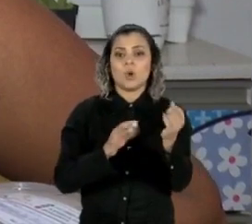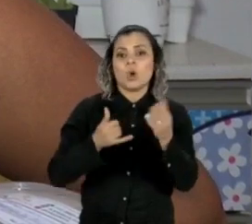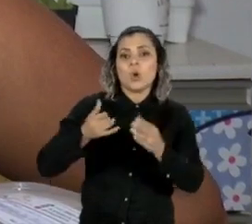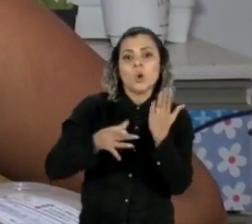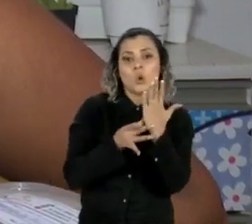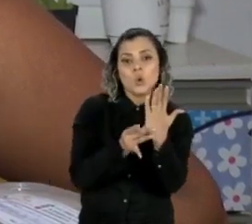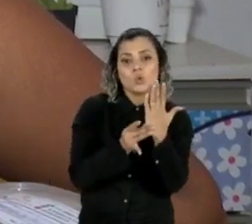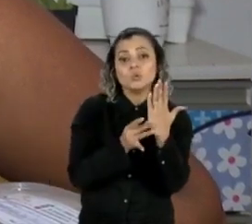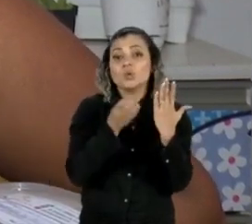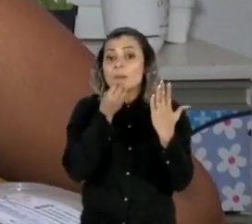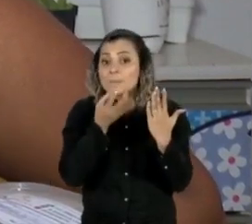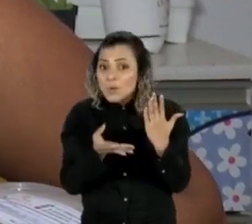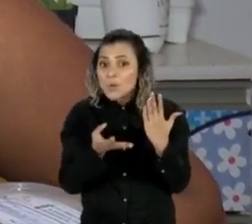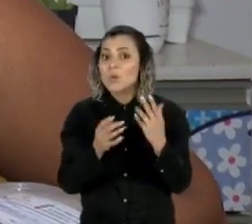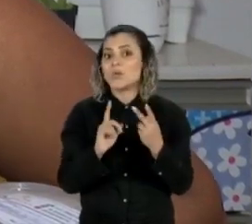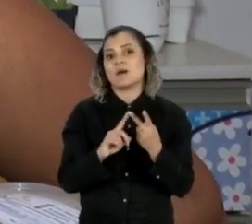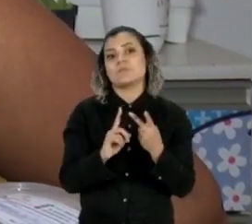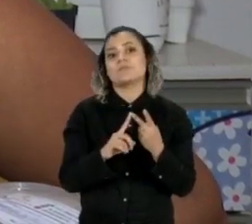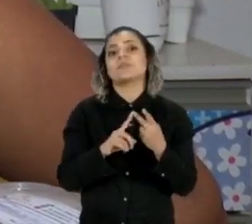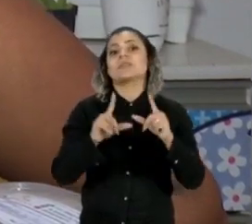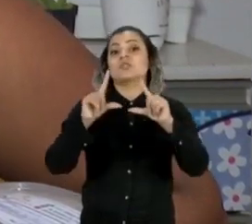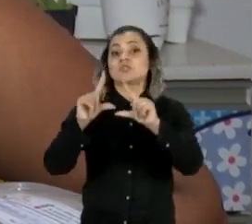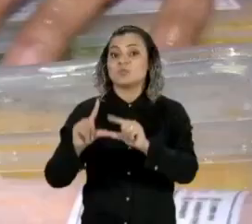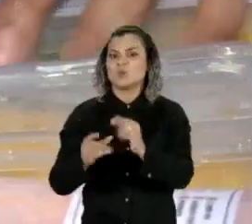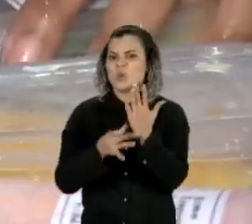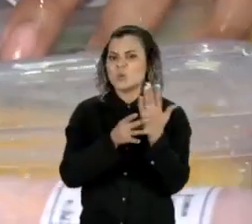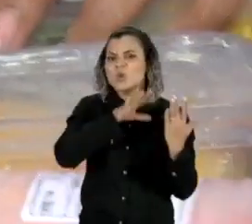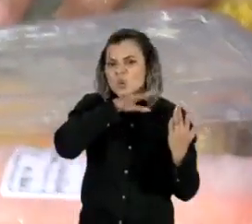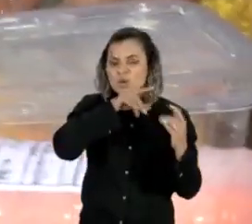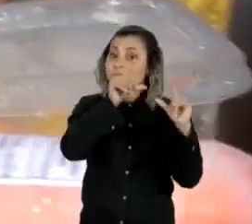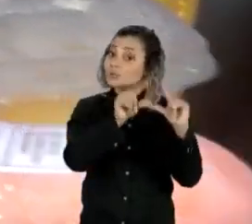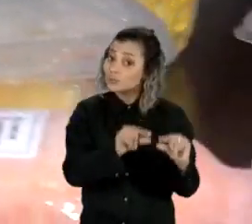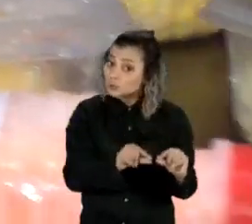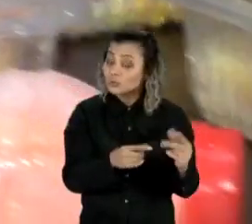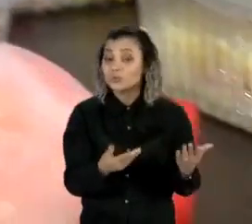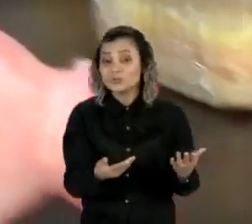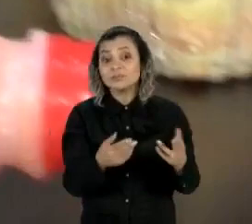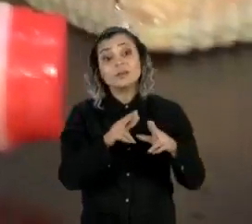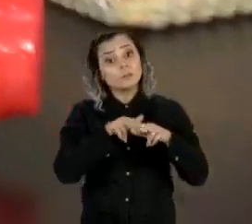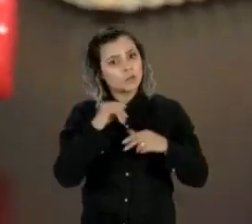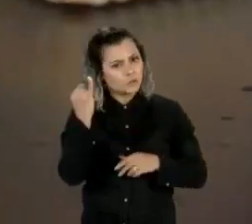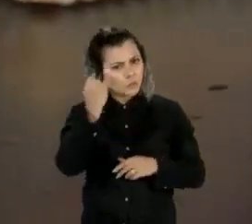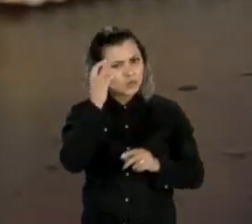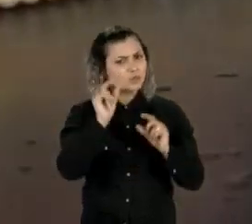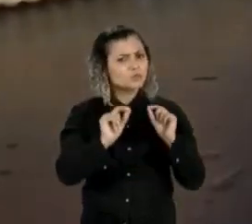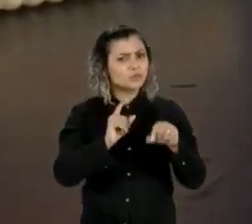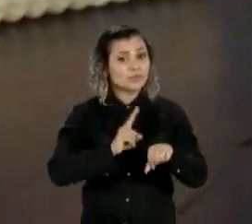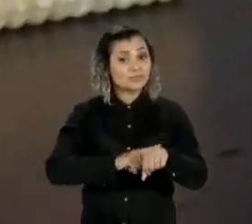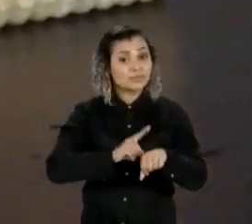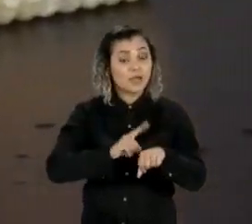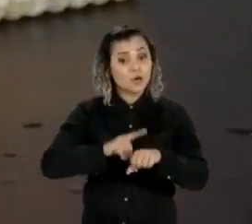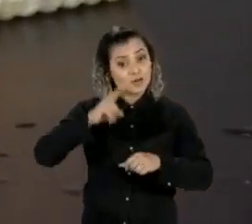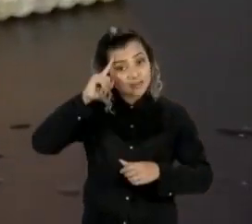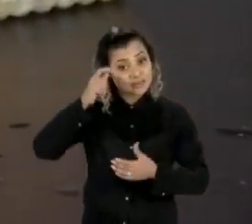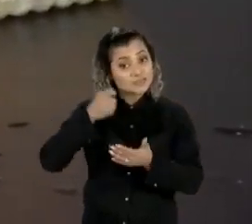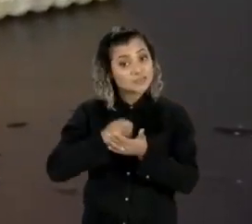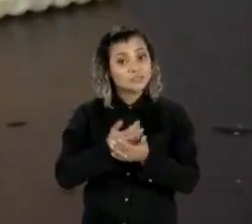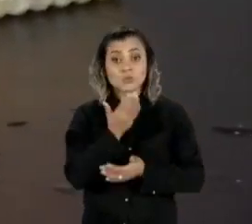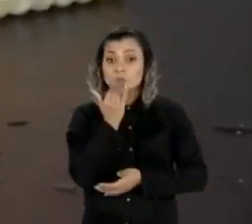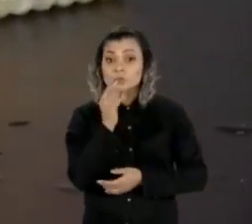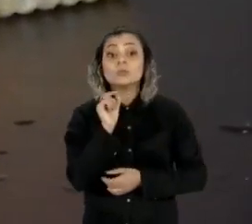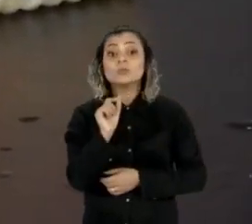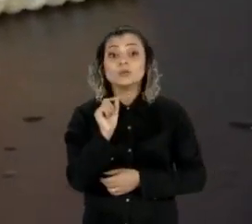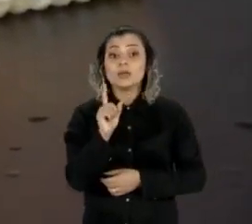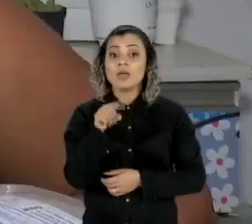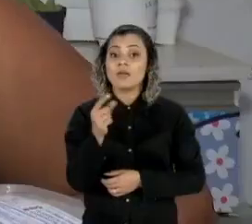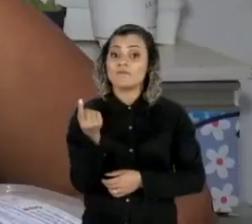gordura boa, né, e a diminuição da gordura ruim. Outro fator que deve ser levado em conta na hora de decidir a alimentação é